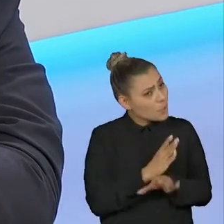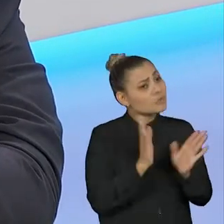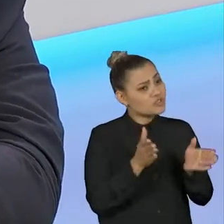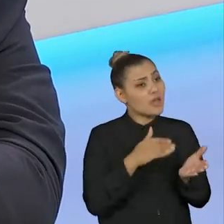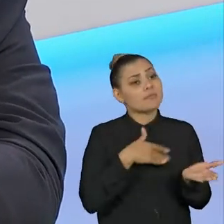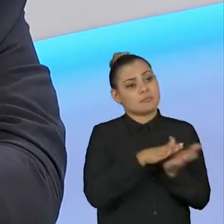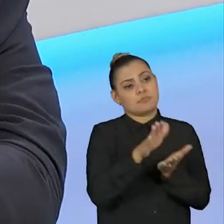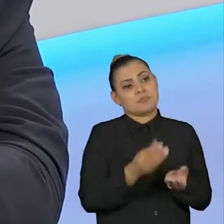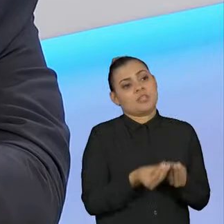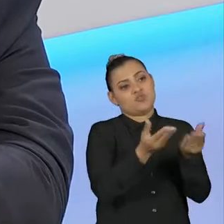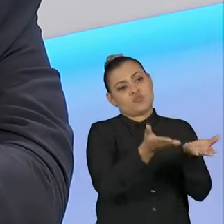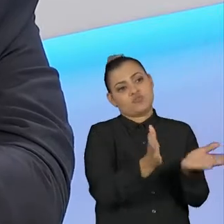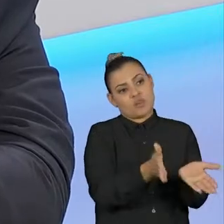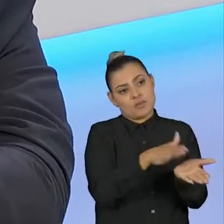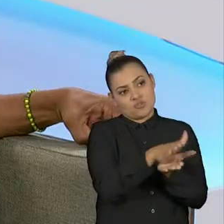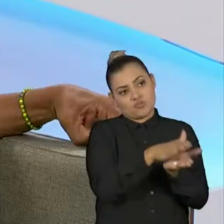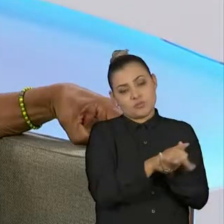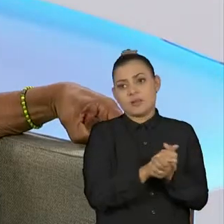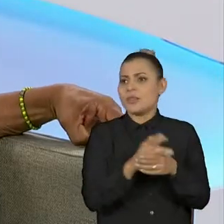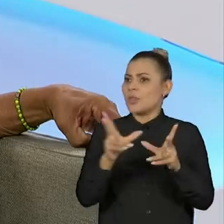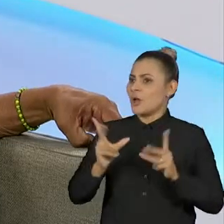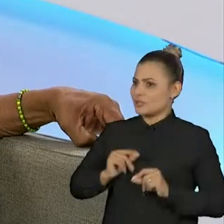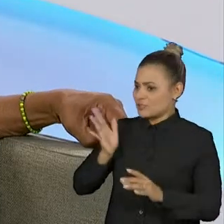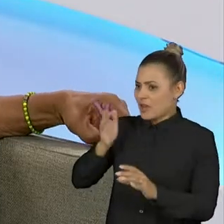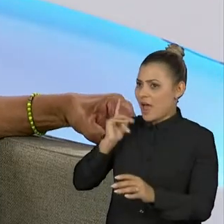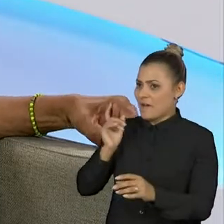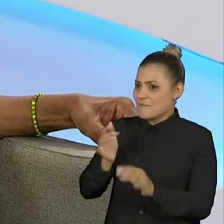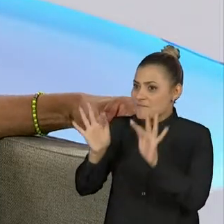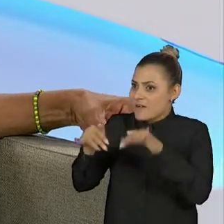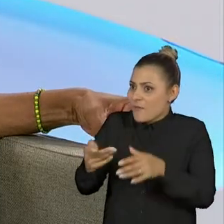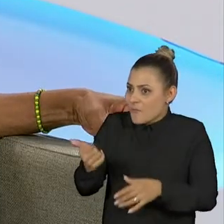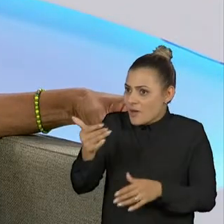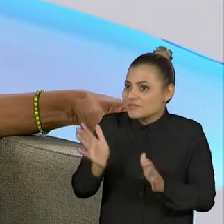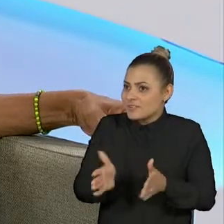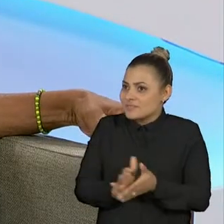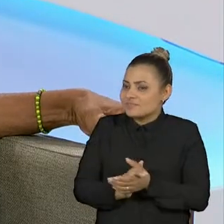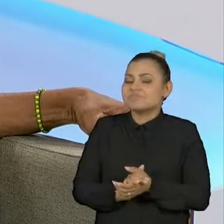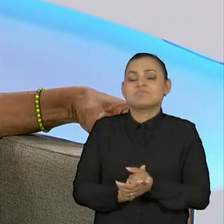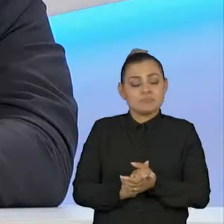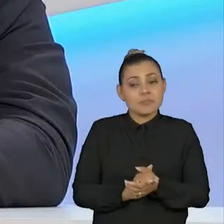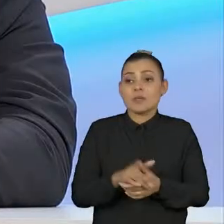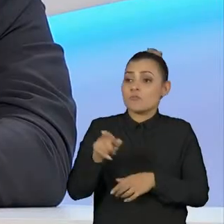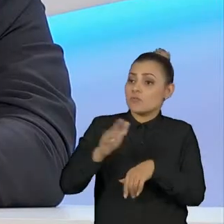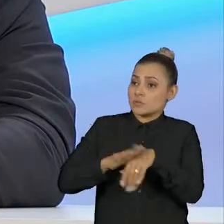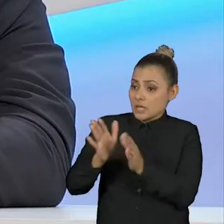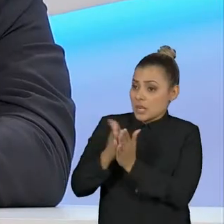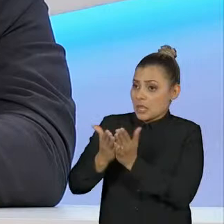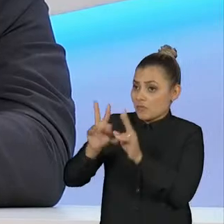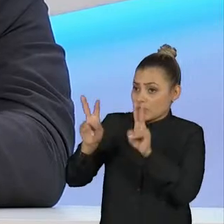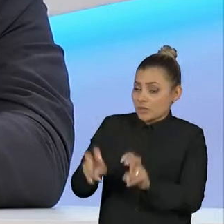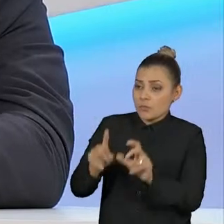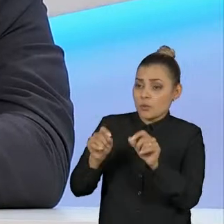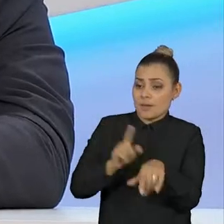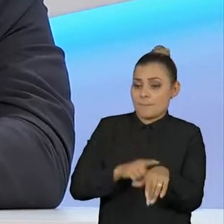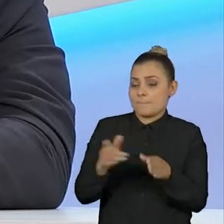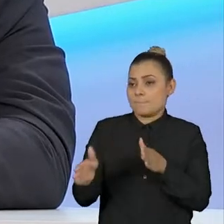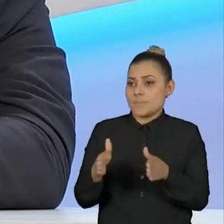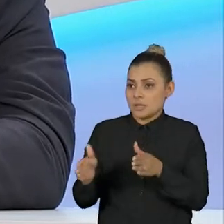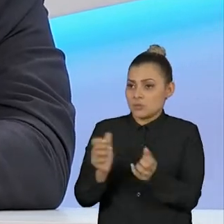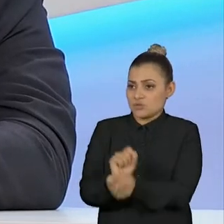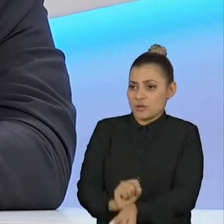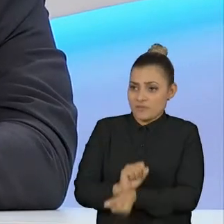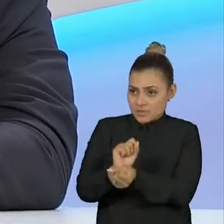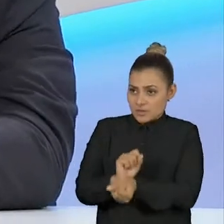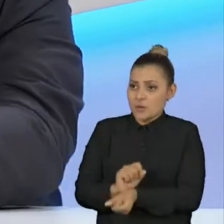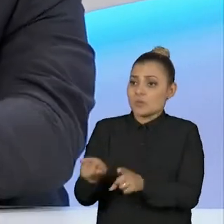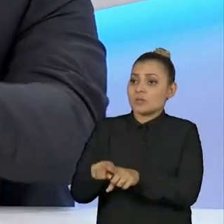editora. Então tá no prelo, né? O senhor vai tratar nesse livro da questão do período da escravidão e